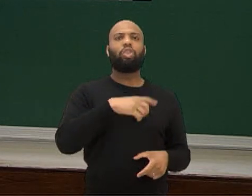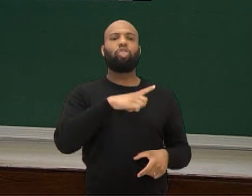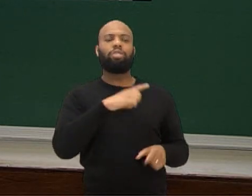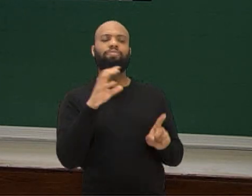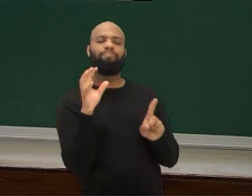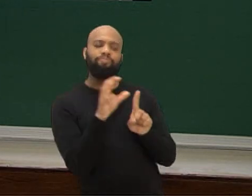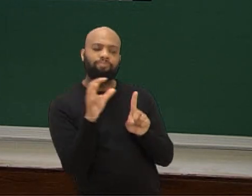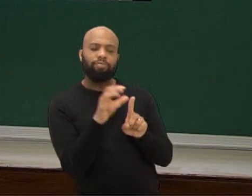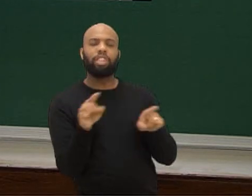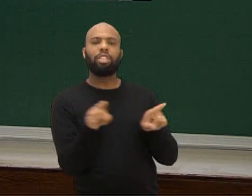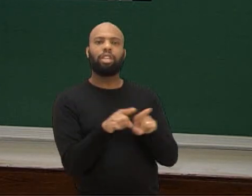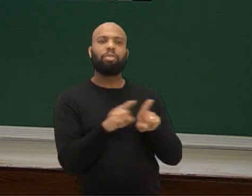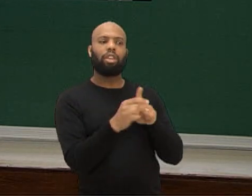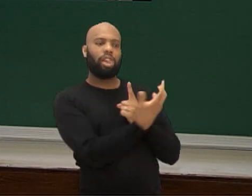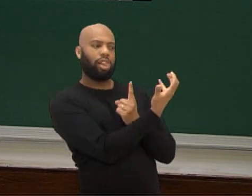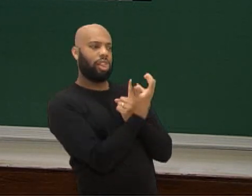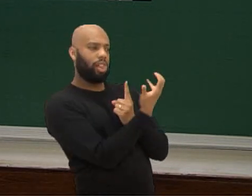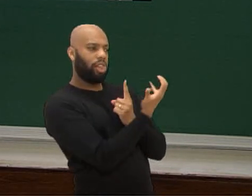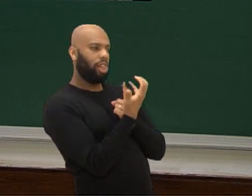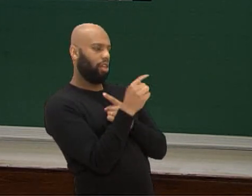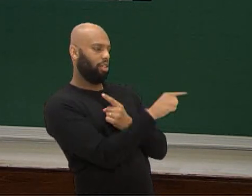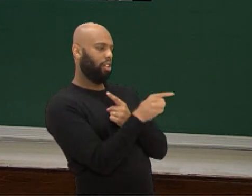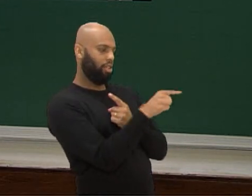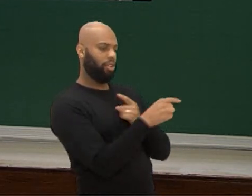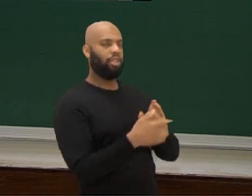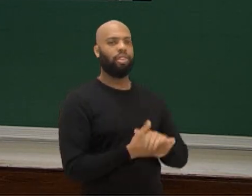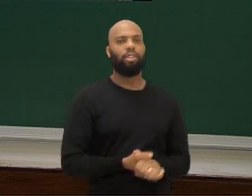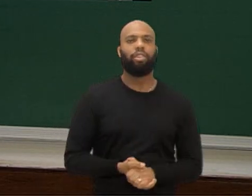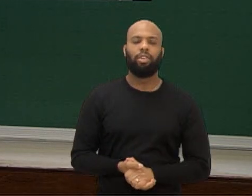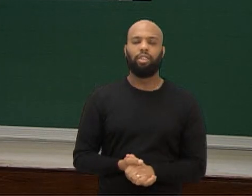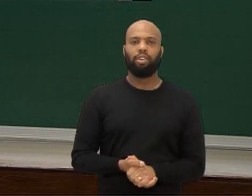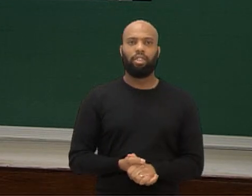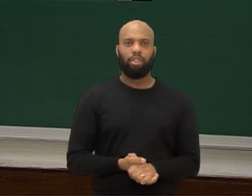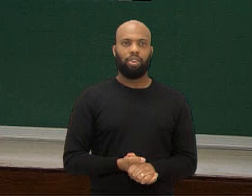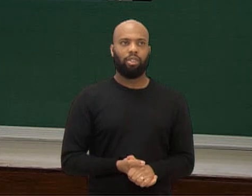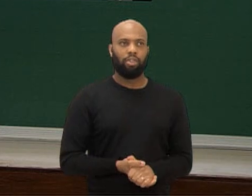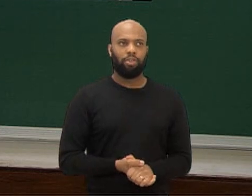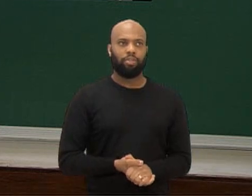uma influência da superpotência soviética.